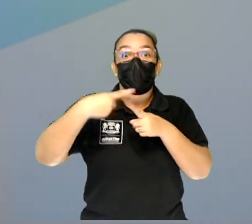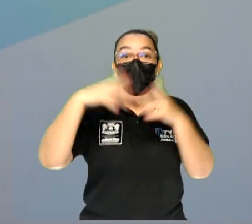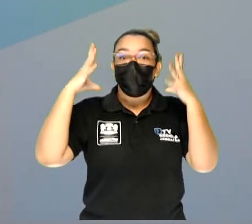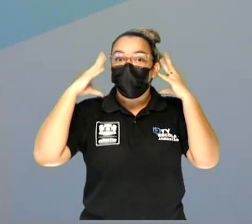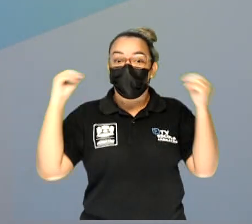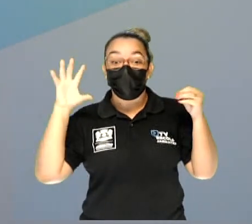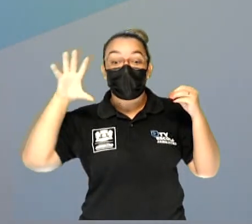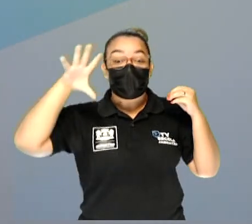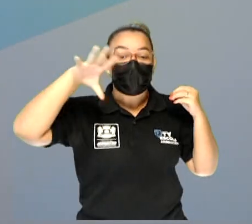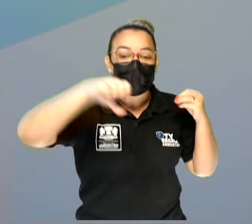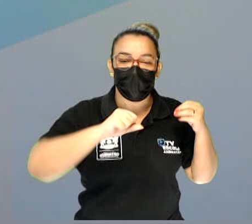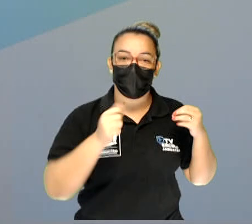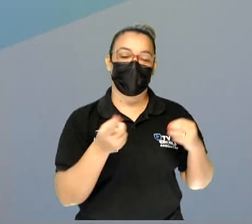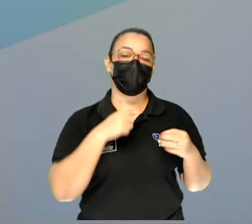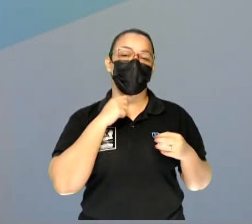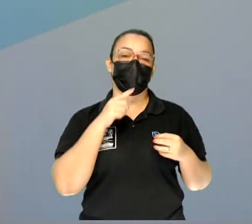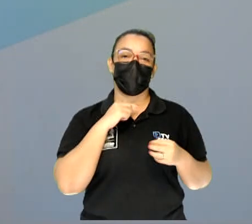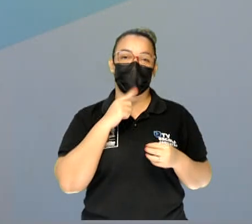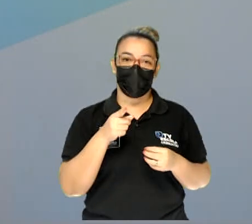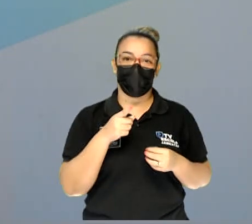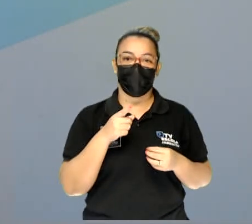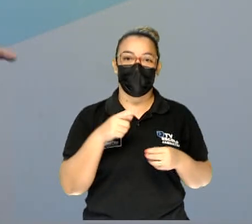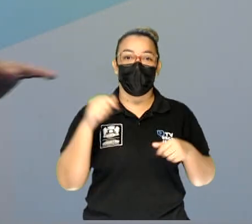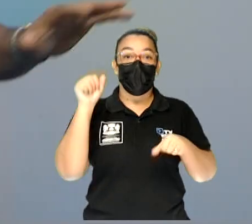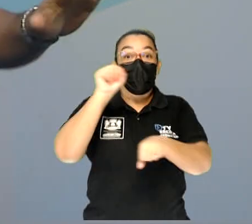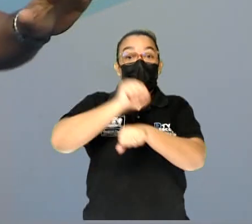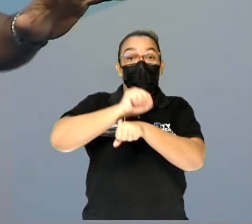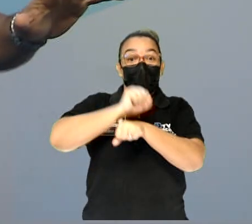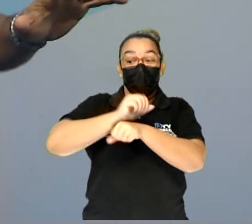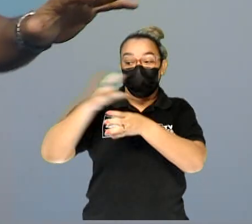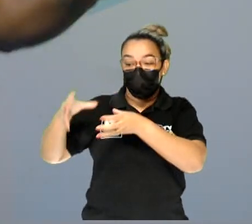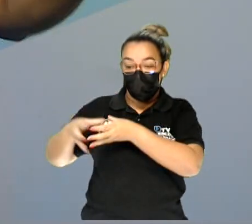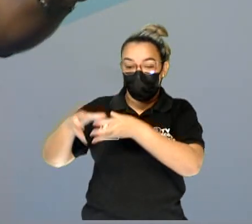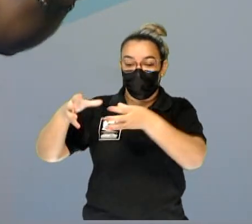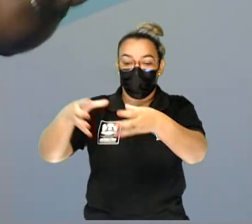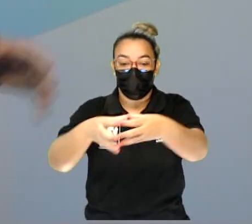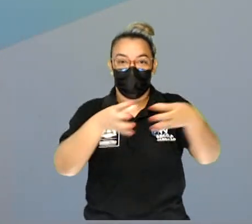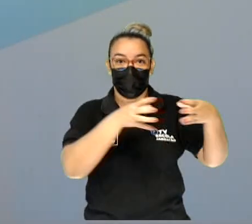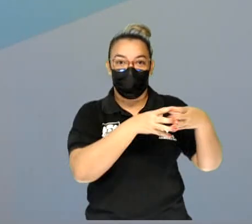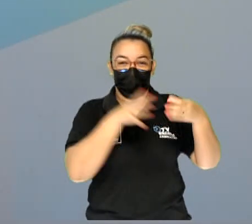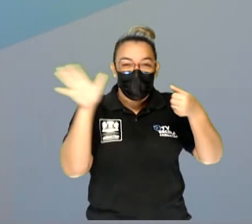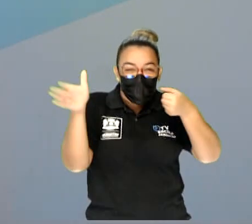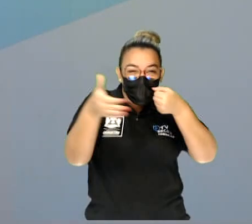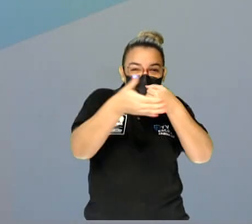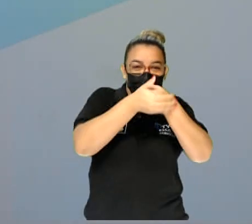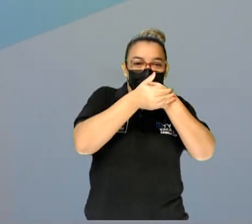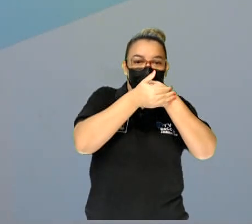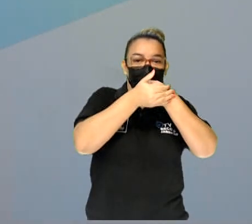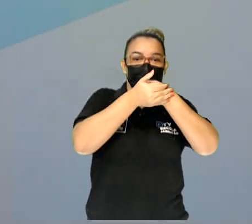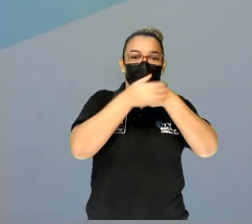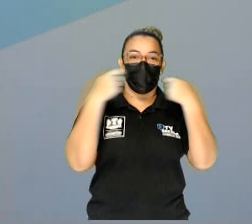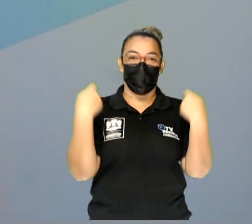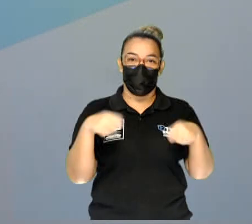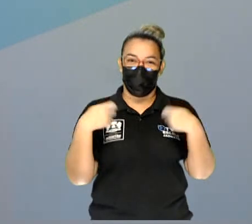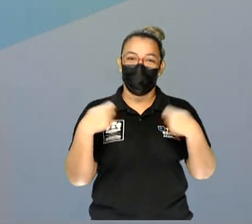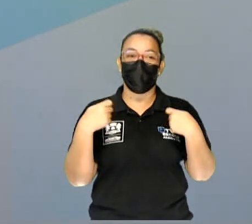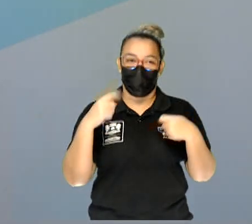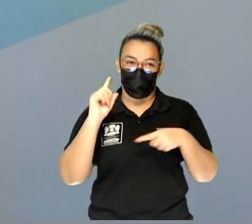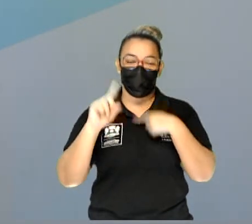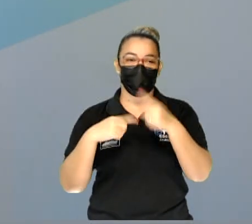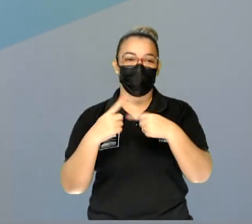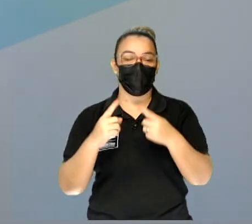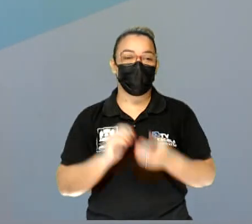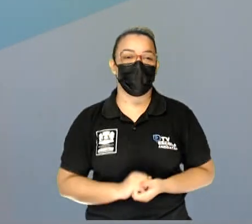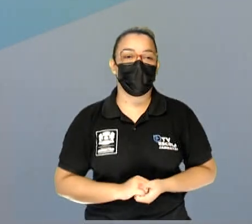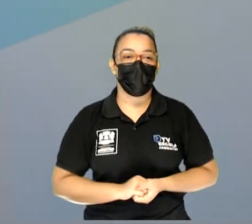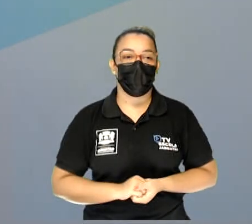isca. Então, para poder os holandeses morderem a isca, eles tinham que se dividir, se esconder e fazer a ação que a gente vai narrar a seguir.